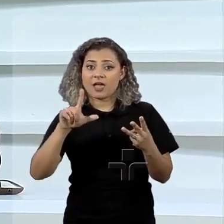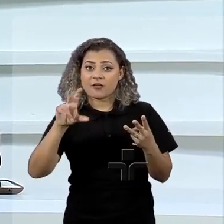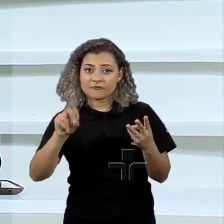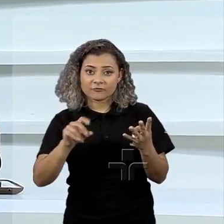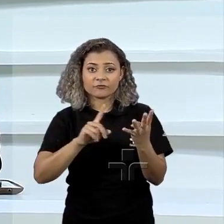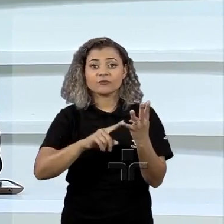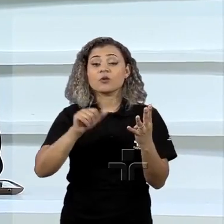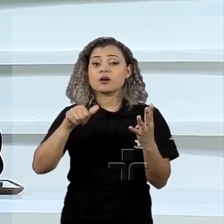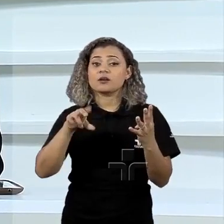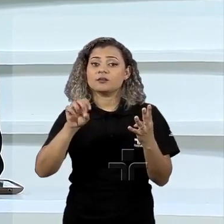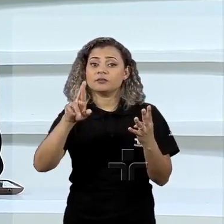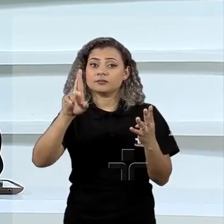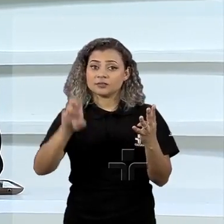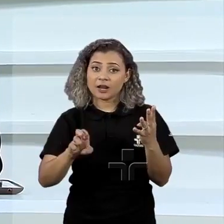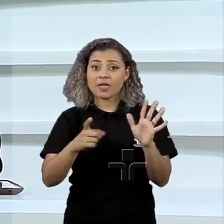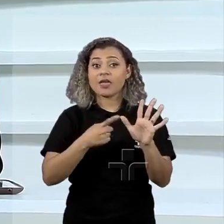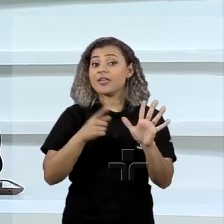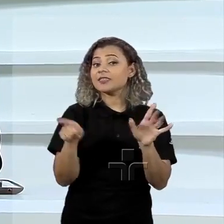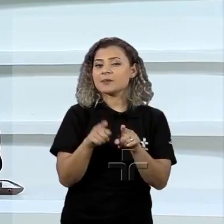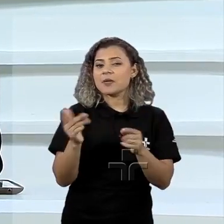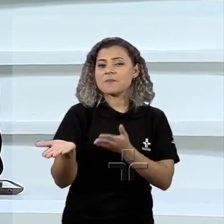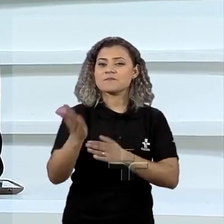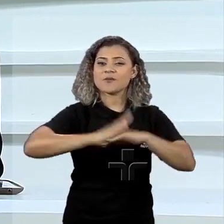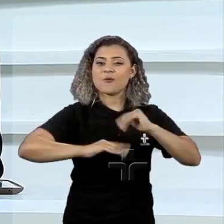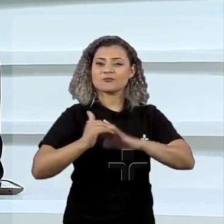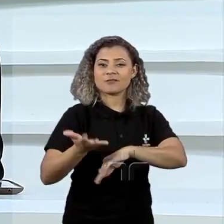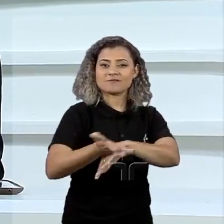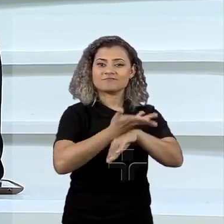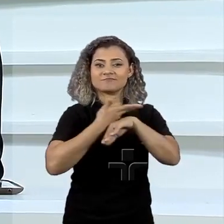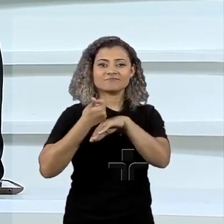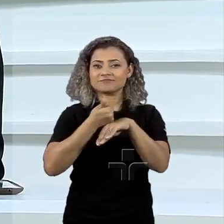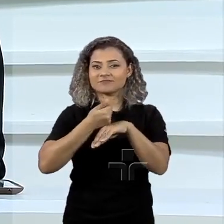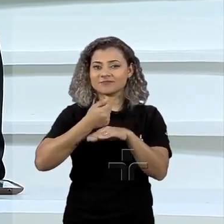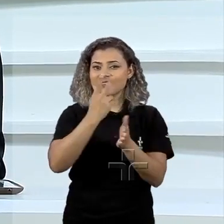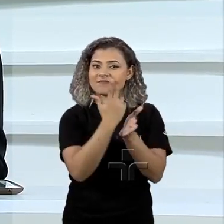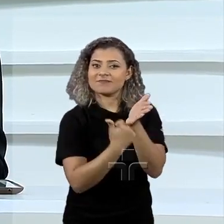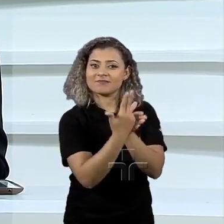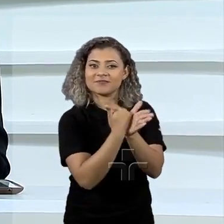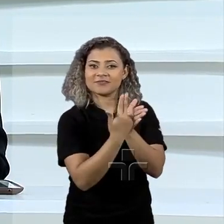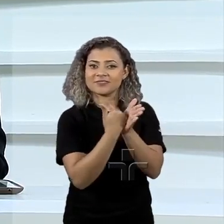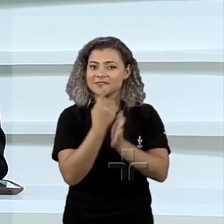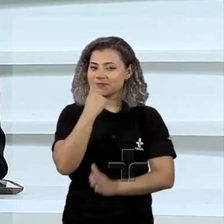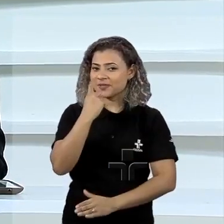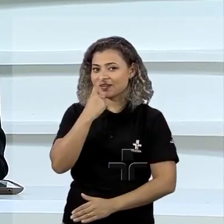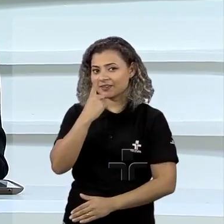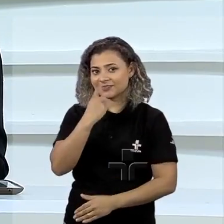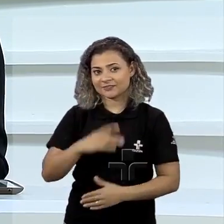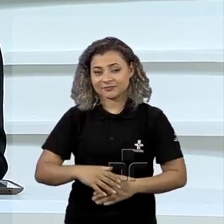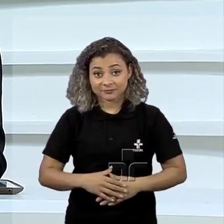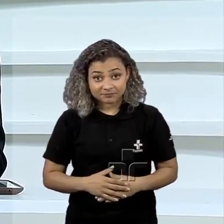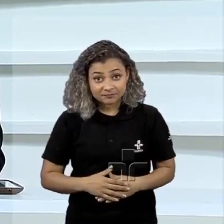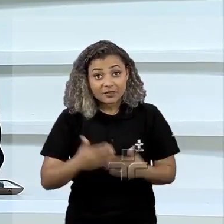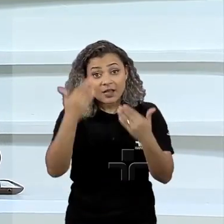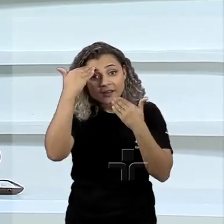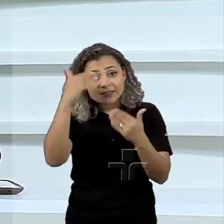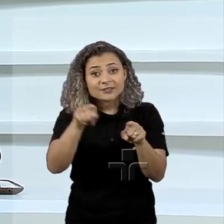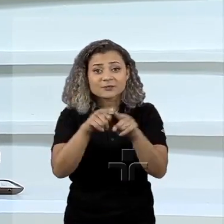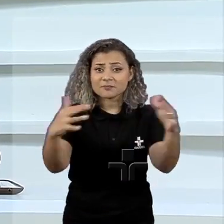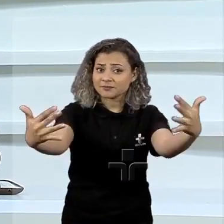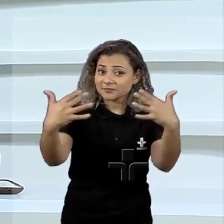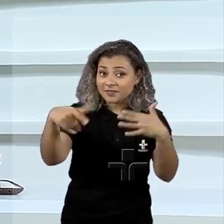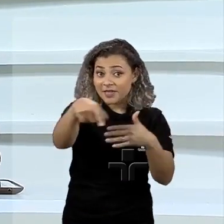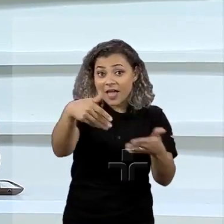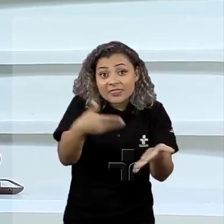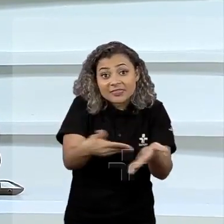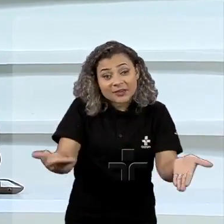do André Guilherme Vieira e do nosso cartunista desgovernado Paulo Caruso. Agradeço também a você que